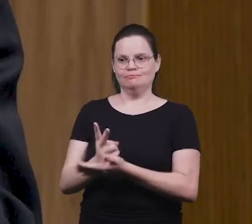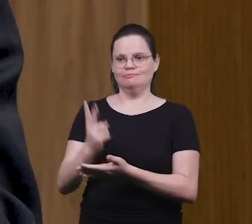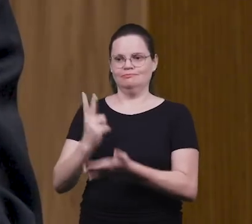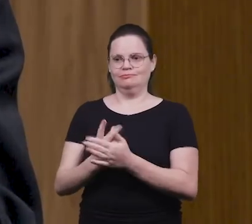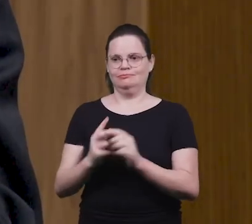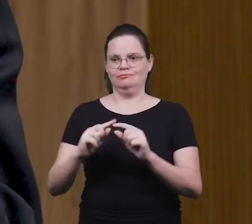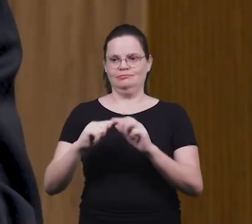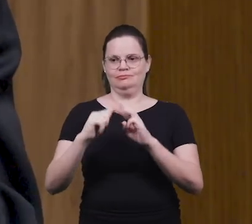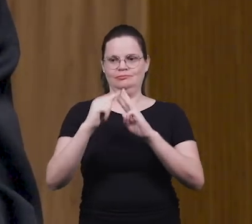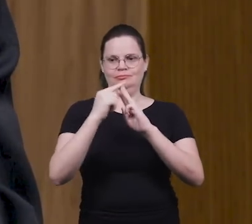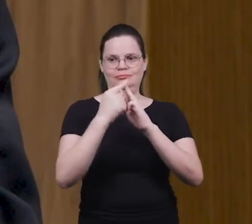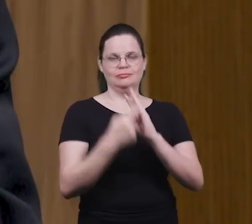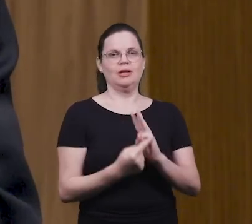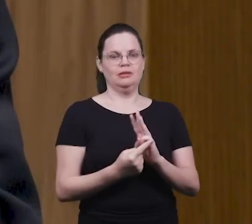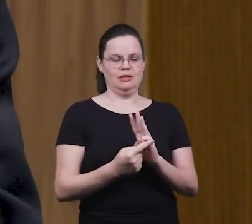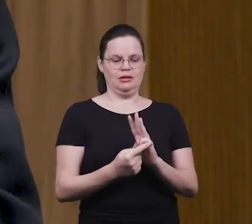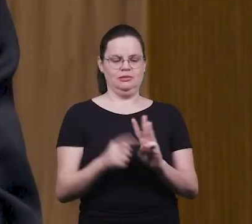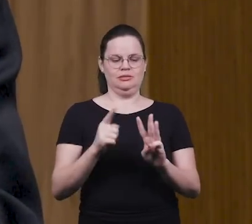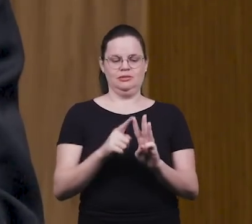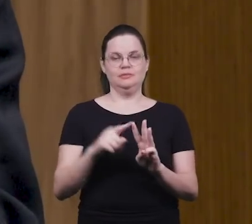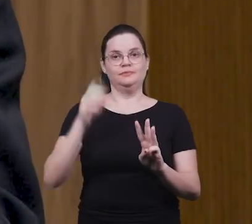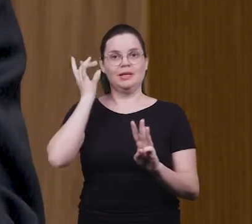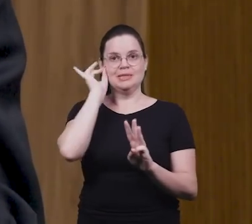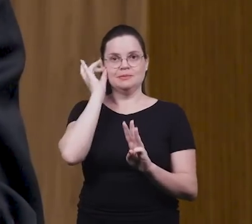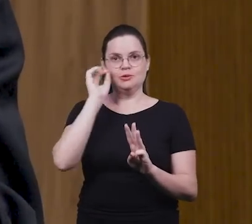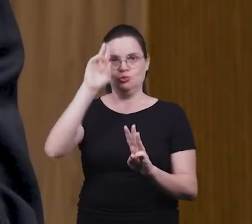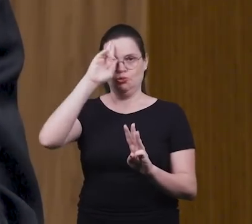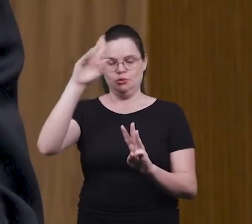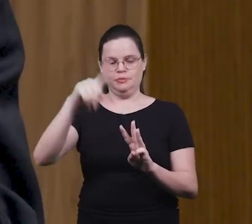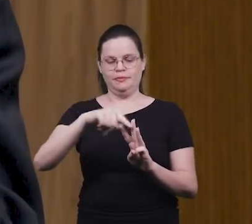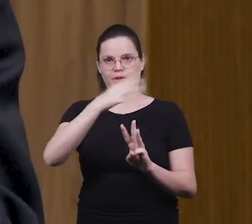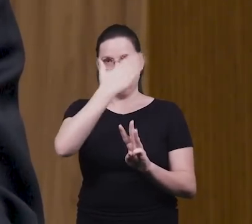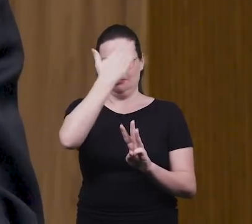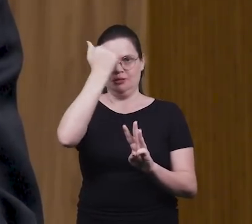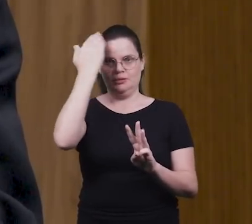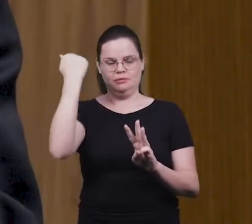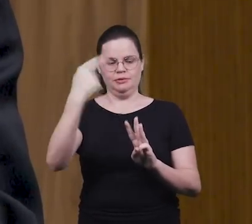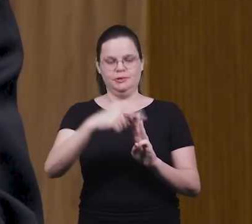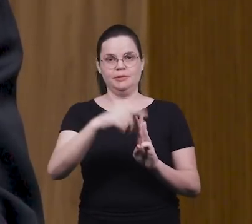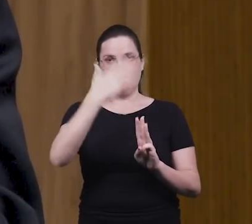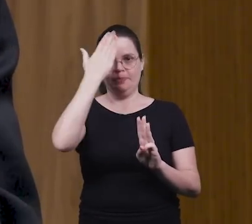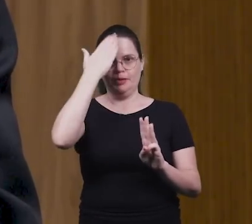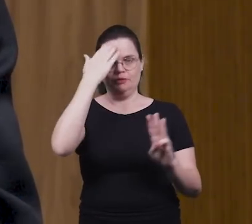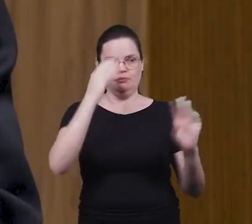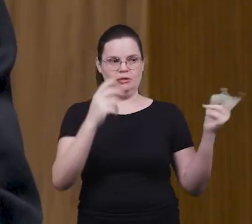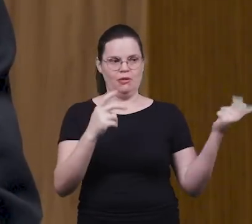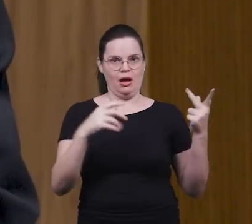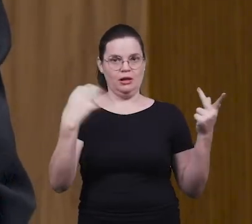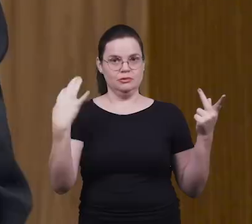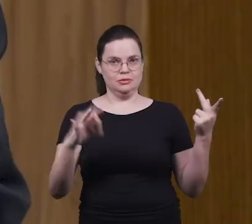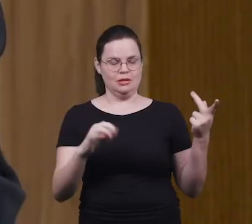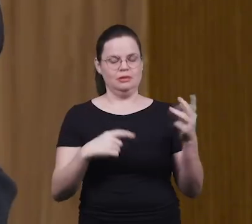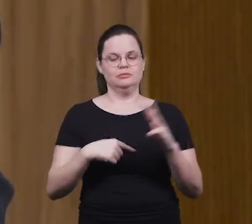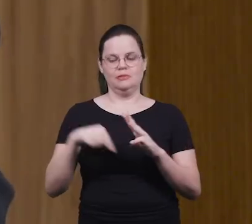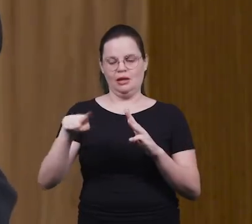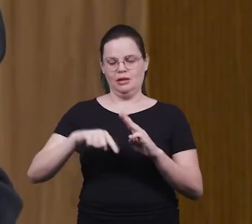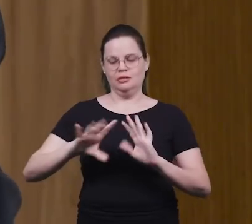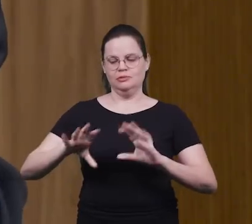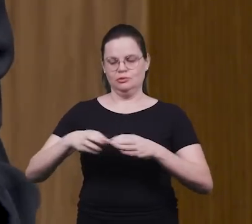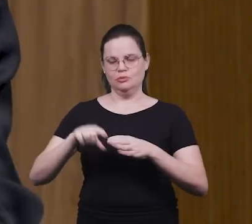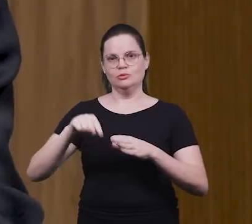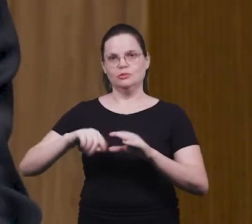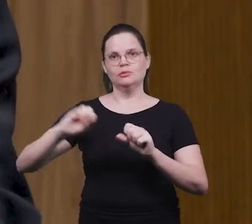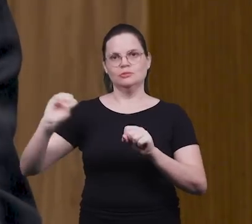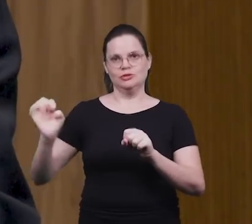Espírito do Senhor, também o Espírito de Sabedoria e o Espírito de Inteligência ou Discernimento, essa igreja de Sardes traz até os nossos dias